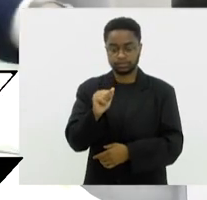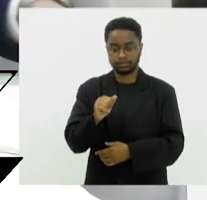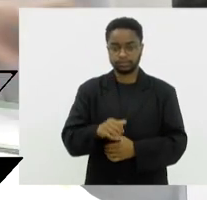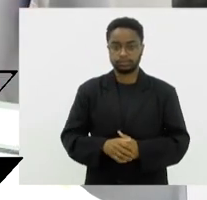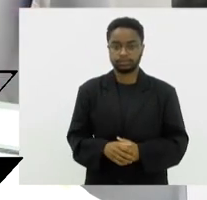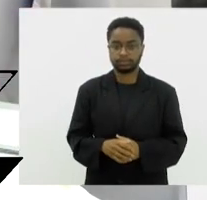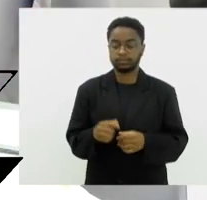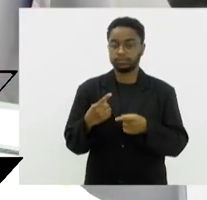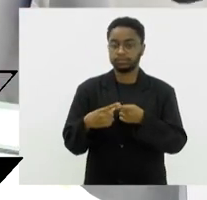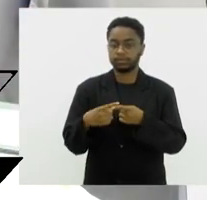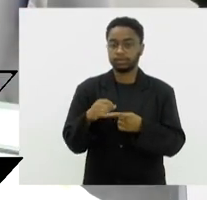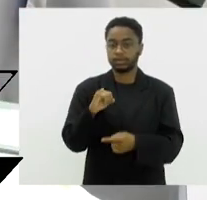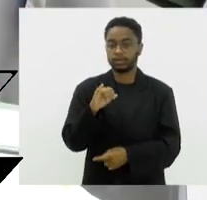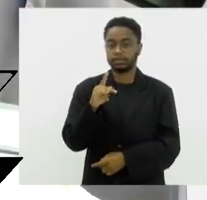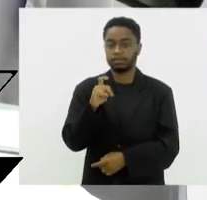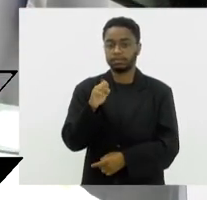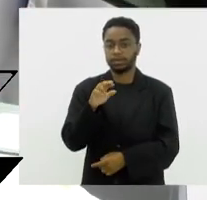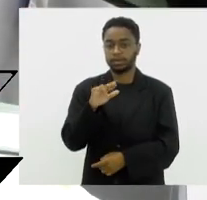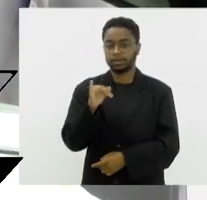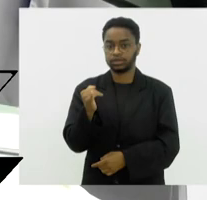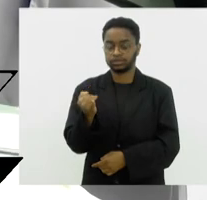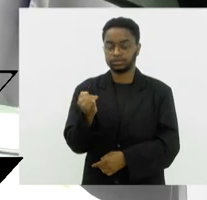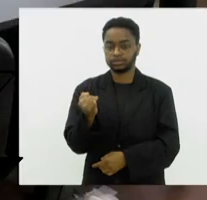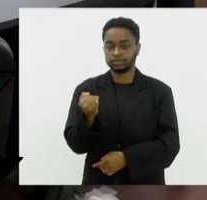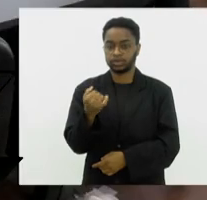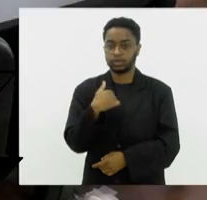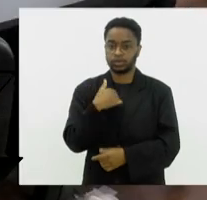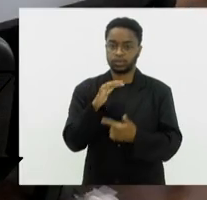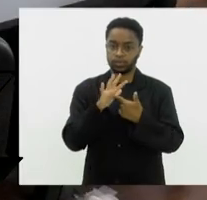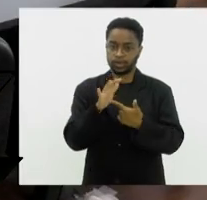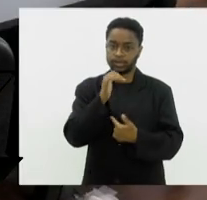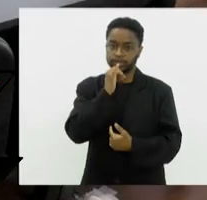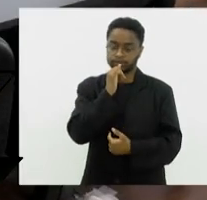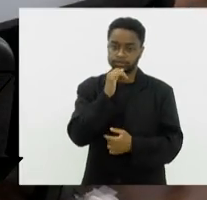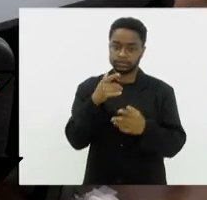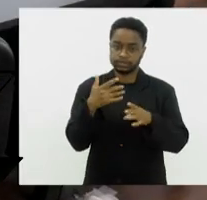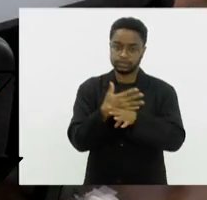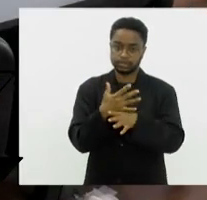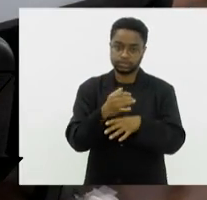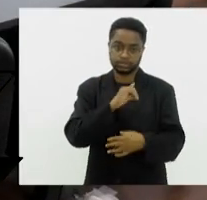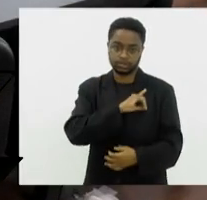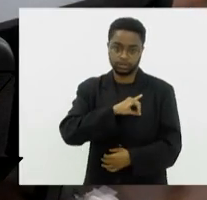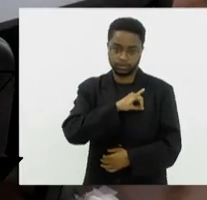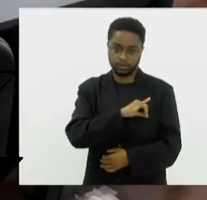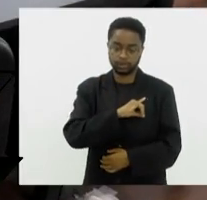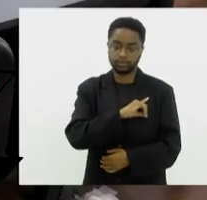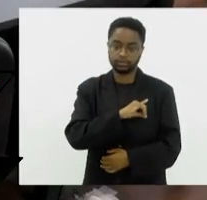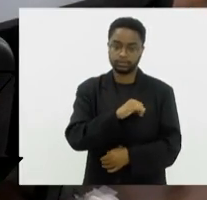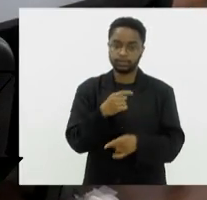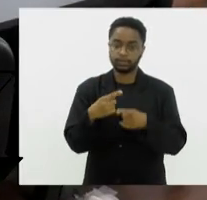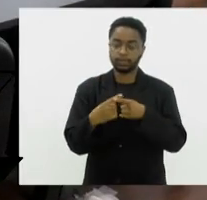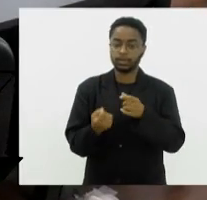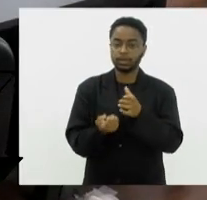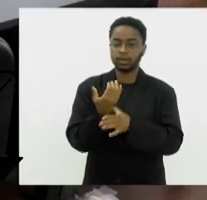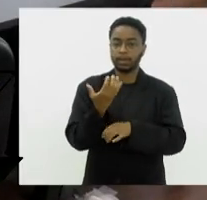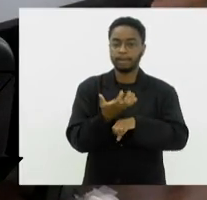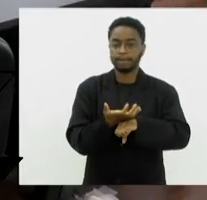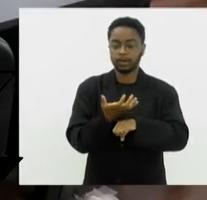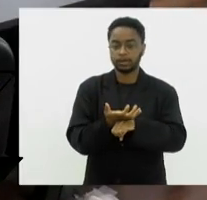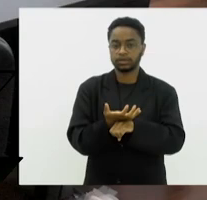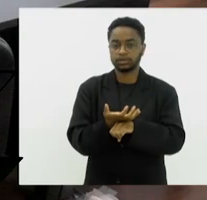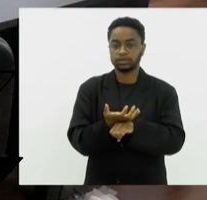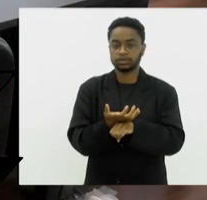O ITERG... eu vou dar o exemplo do município de Itaboraí. Foi confeccionada uma praça lá